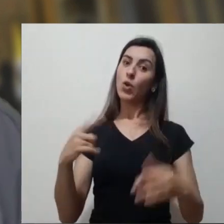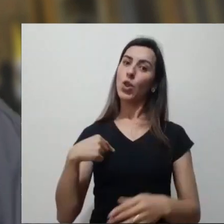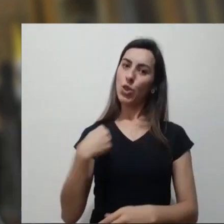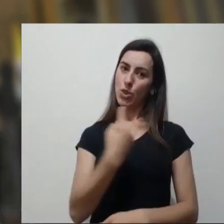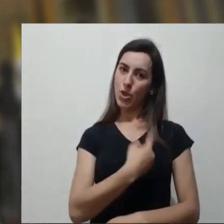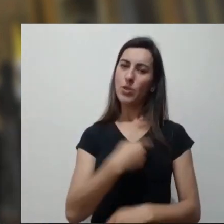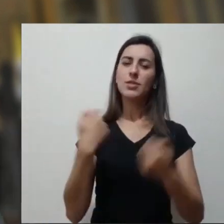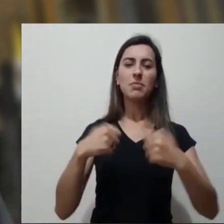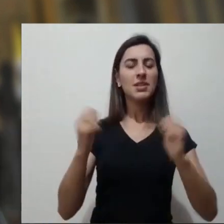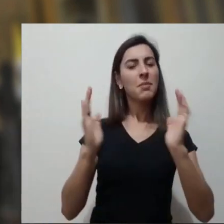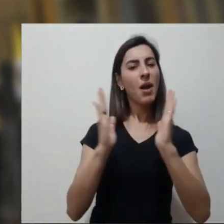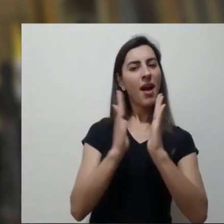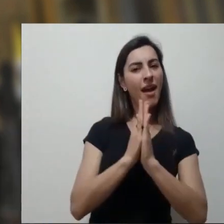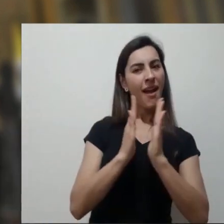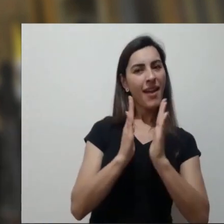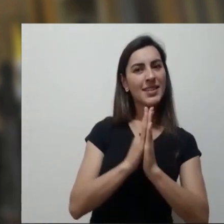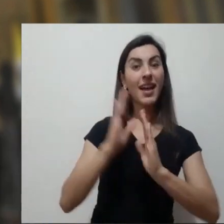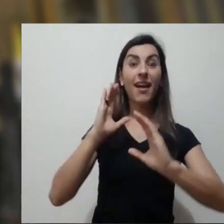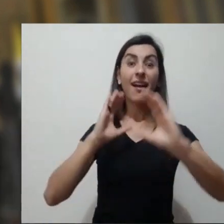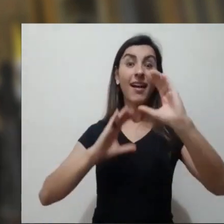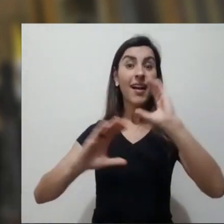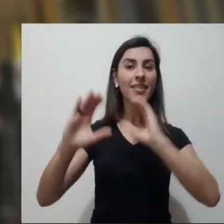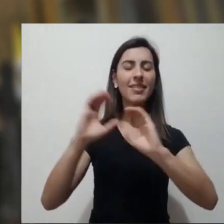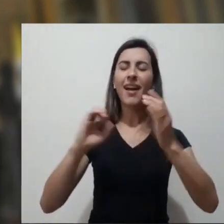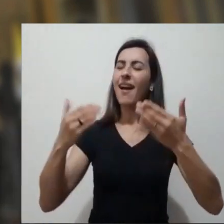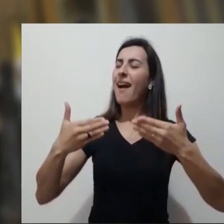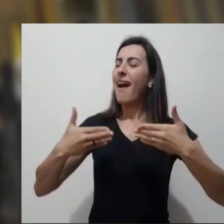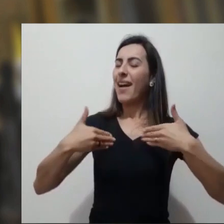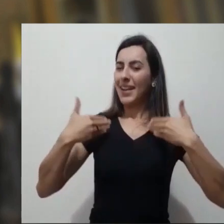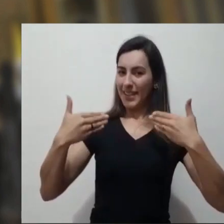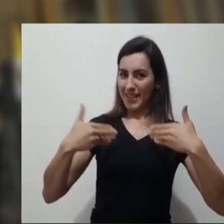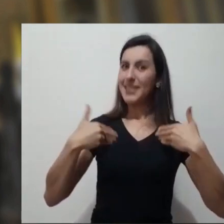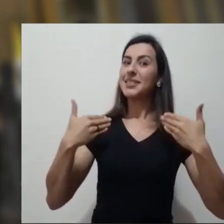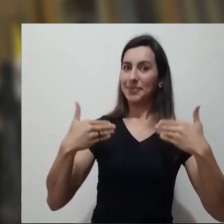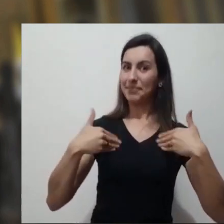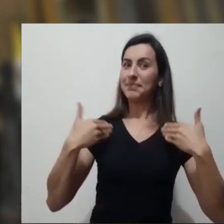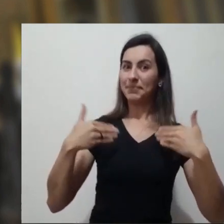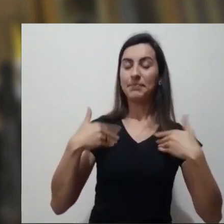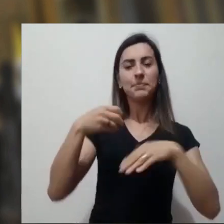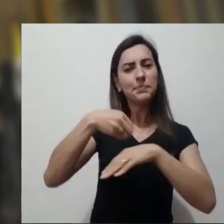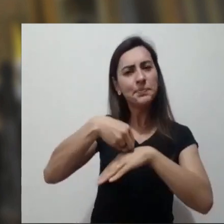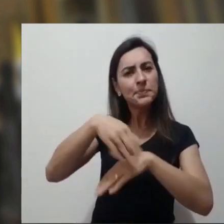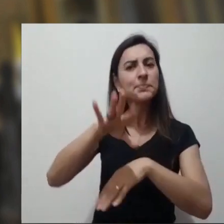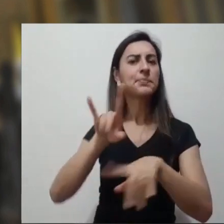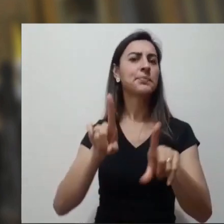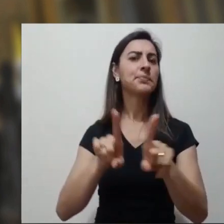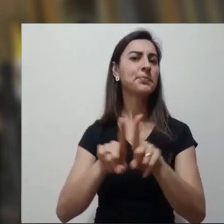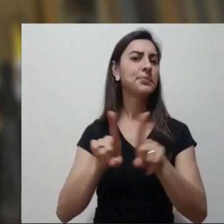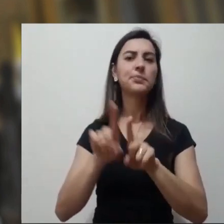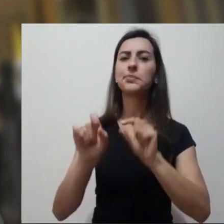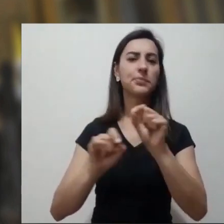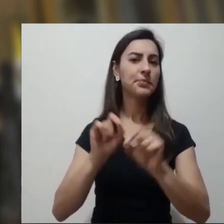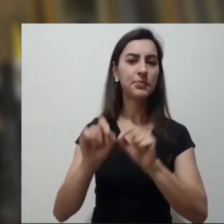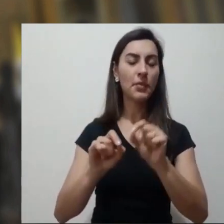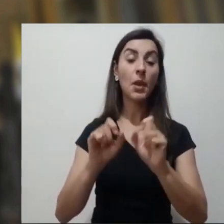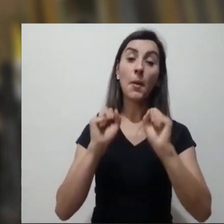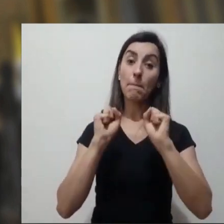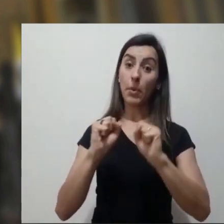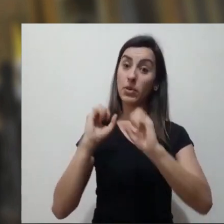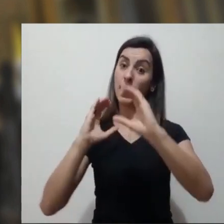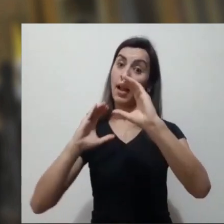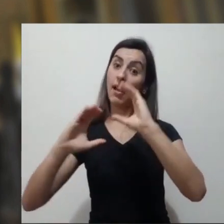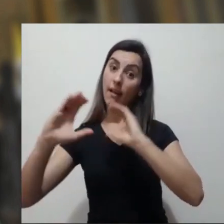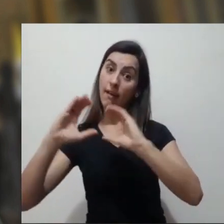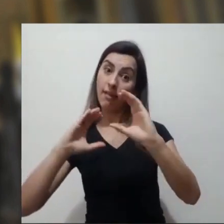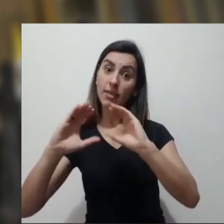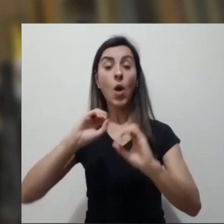rezar e cantar alegremente. Uma outra sugestão sobre o hino de louvor: ele pode ser cantado, ele pode